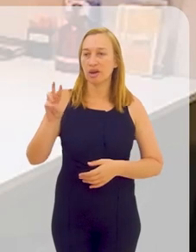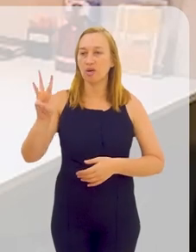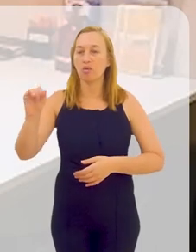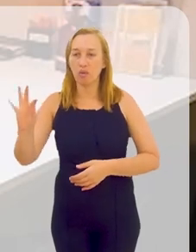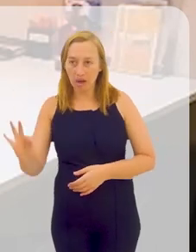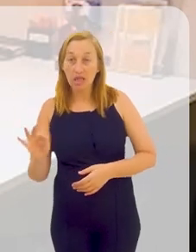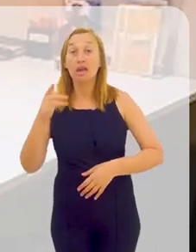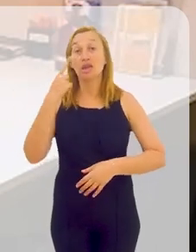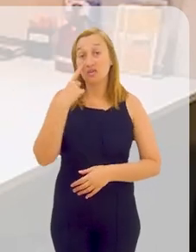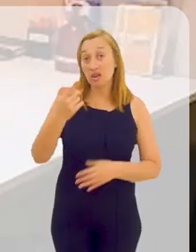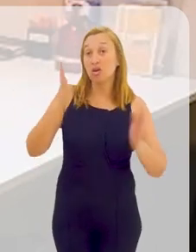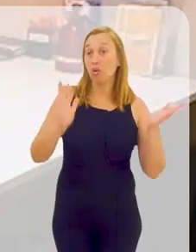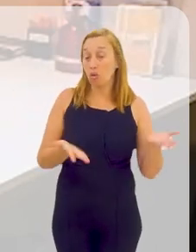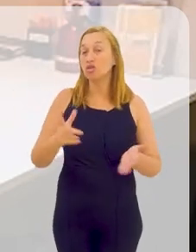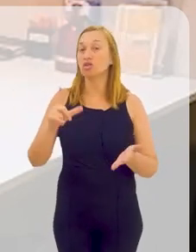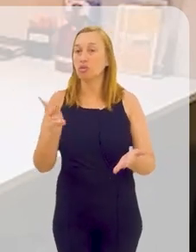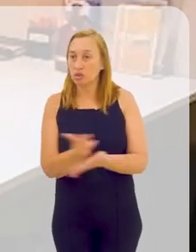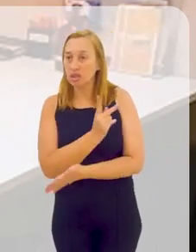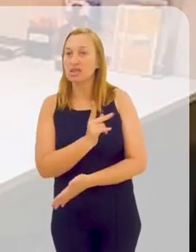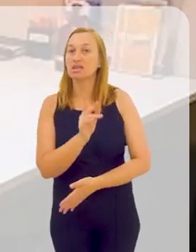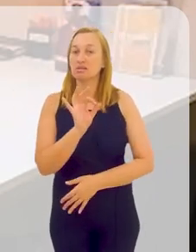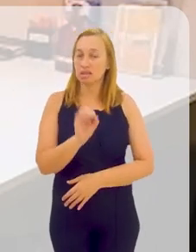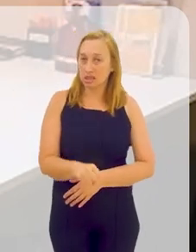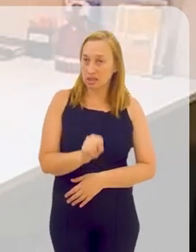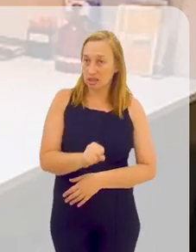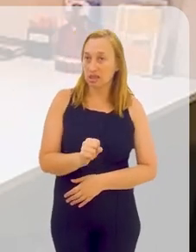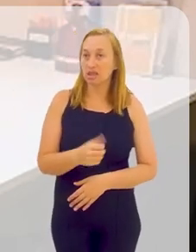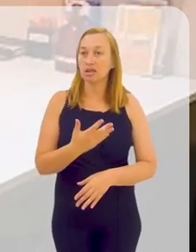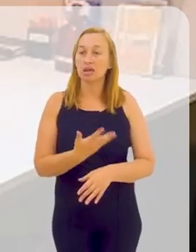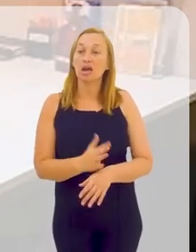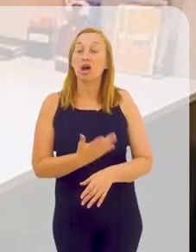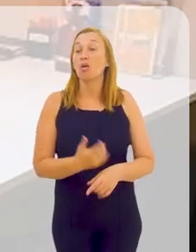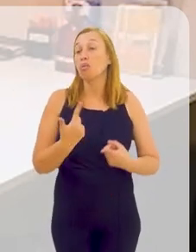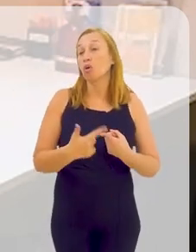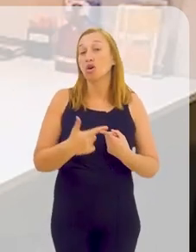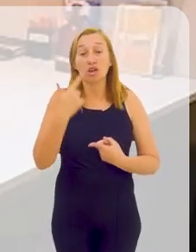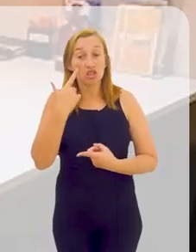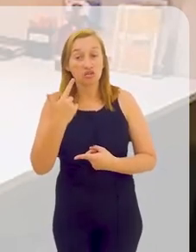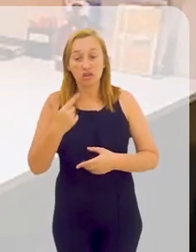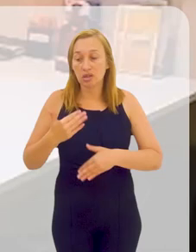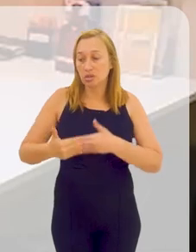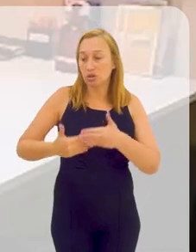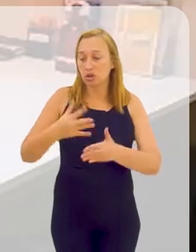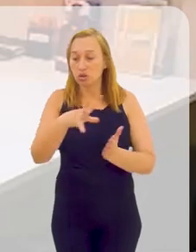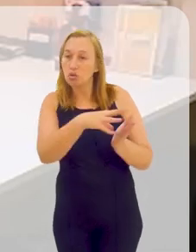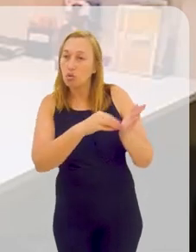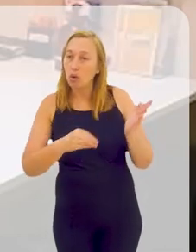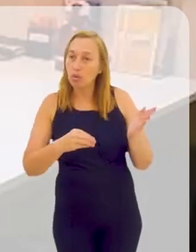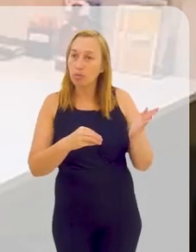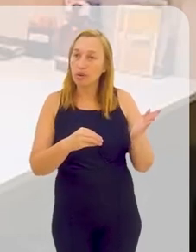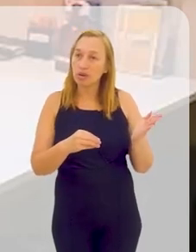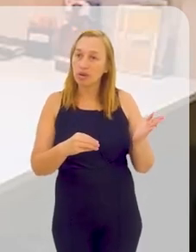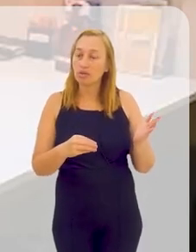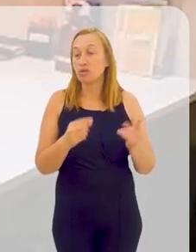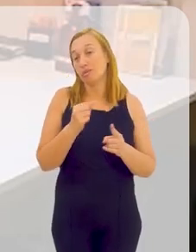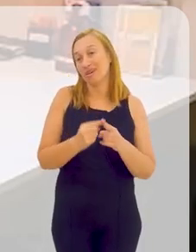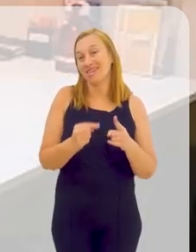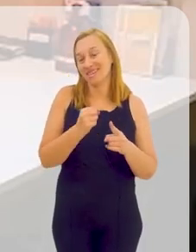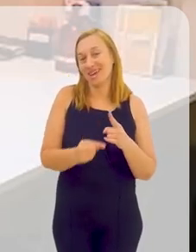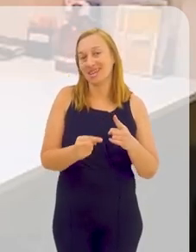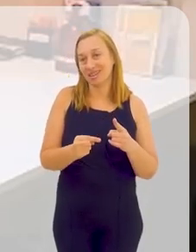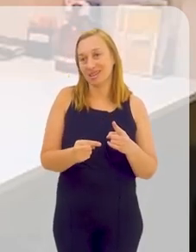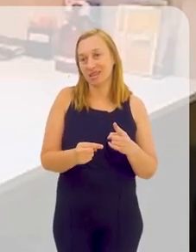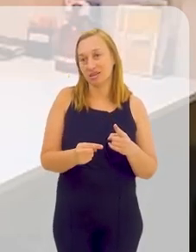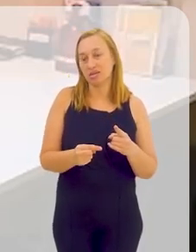megawatts Então tem que ver se isso hoje está acontecendo na prática porque o que a gente tem visto é que esse processo de cola foi